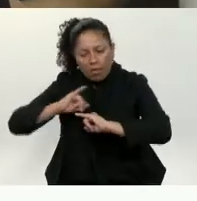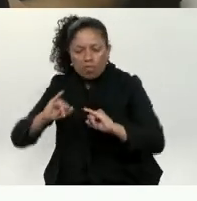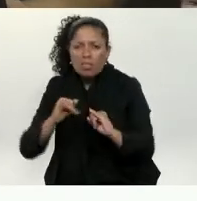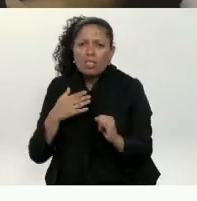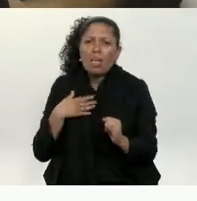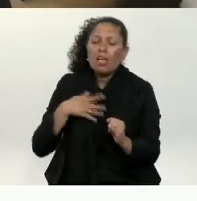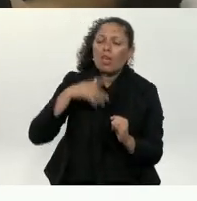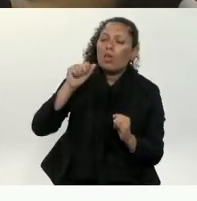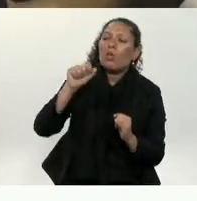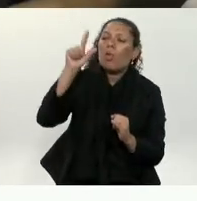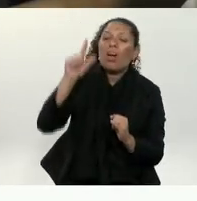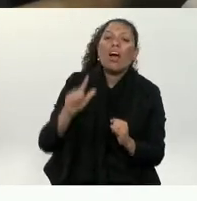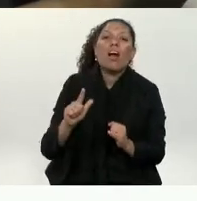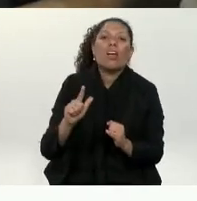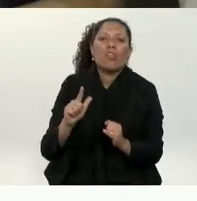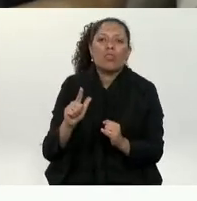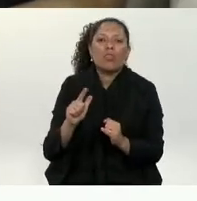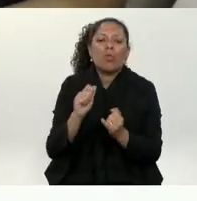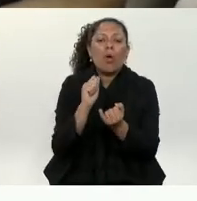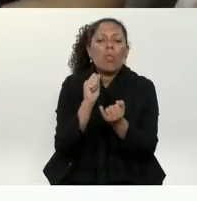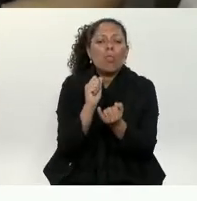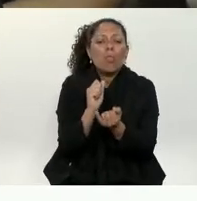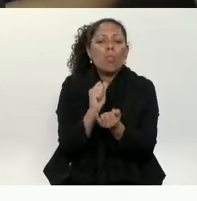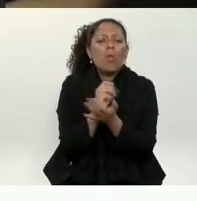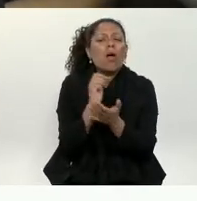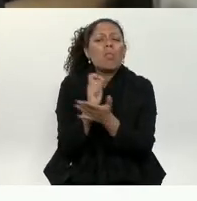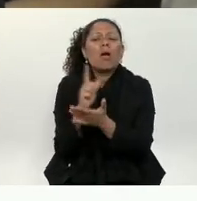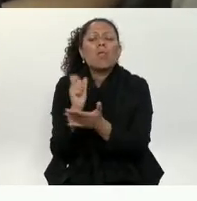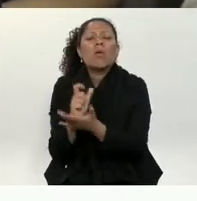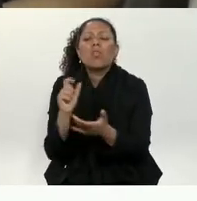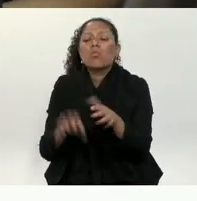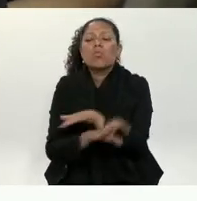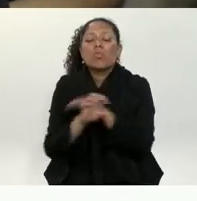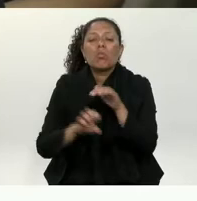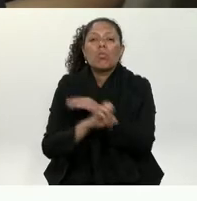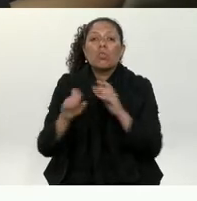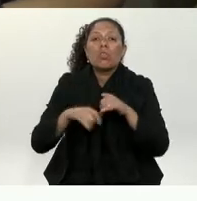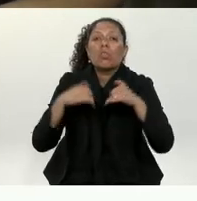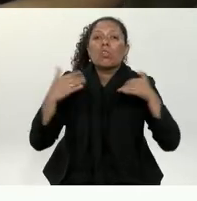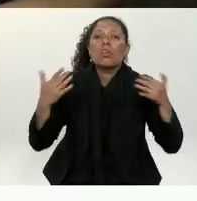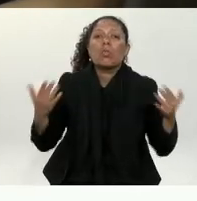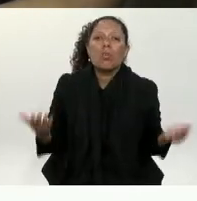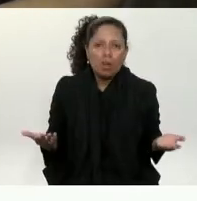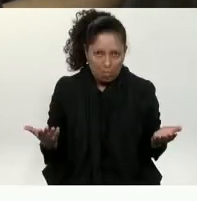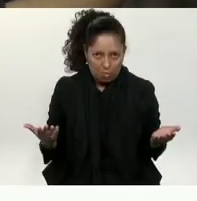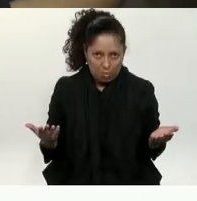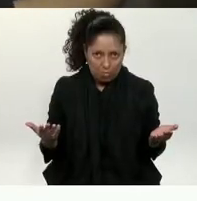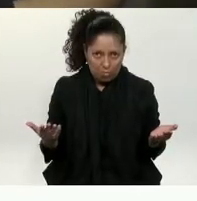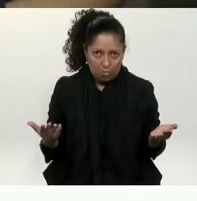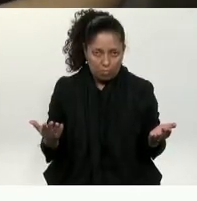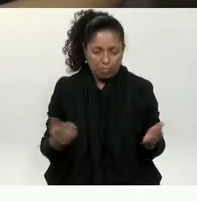gás eles querem comprar o gás, de qual fornecedora de gás eles querem comprar o gás. Porém, a distribuidora é remunerada pelo transporte.